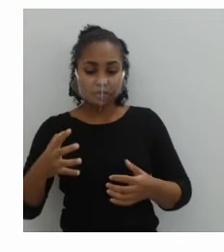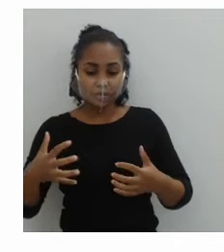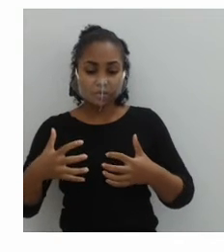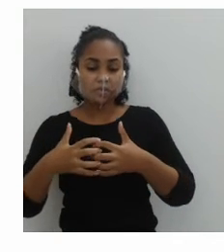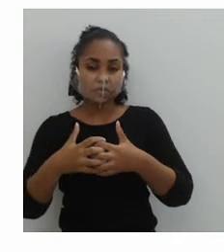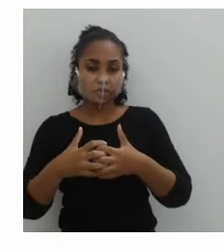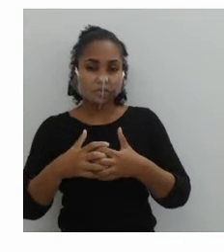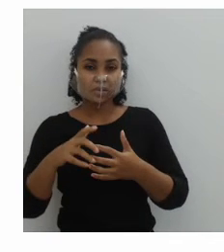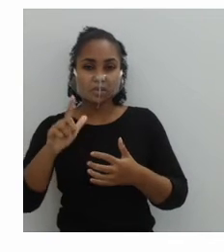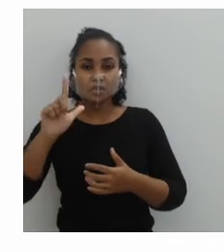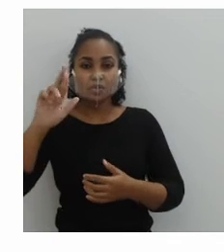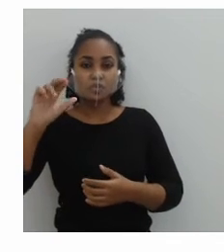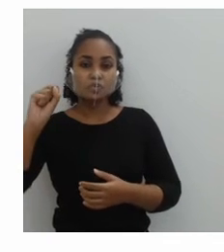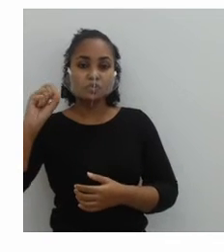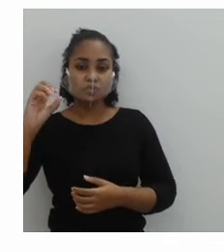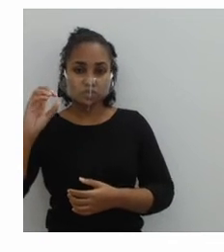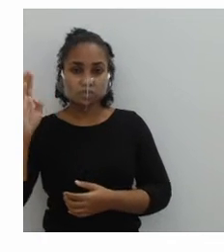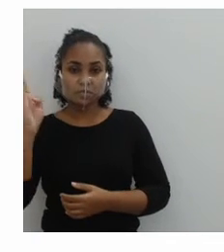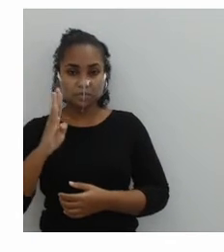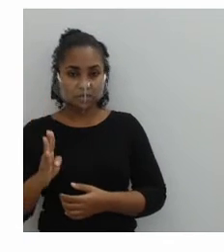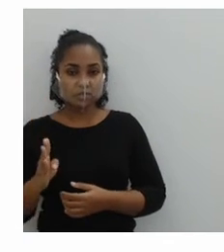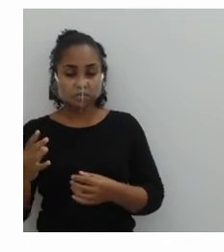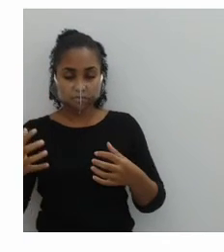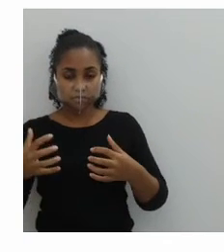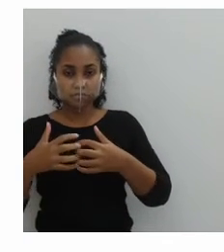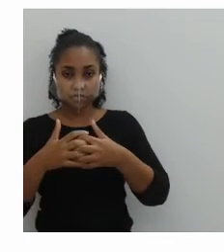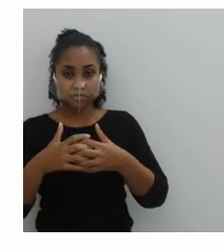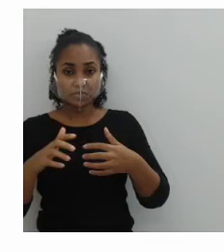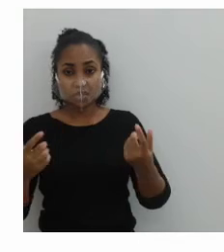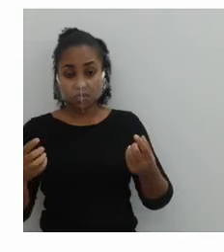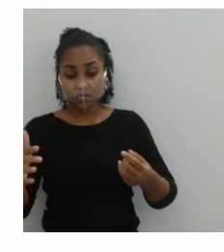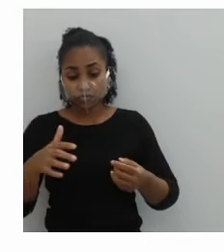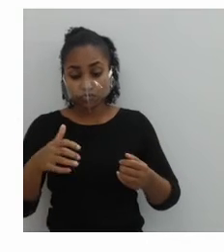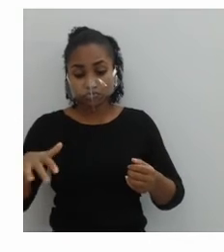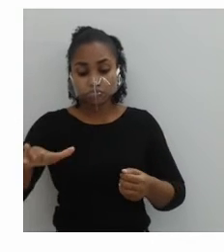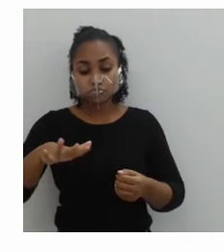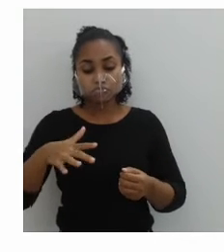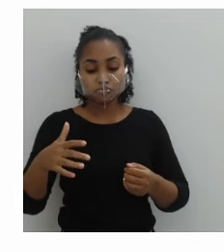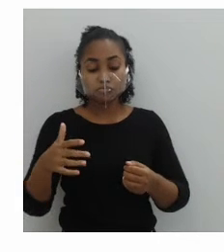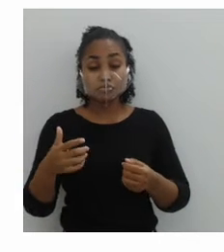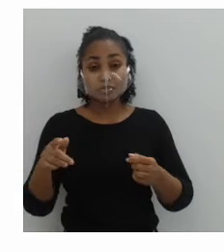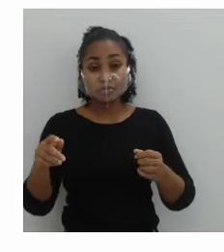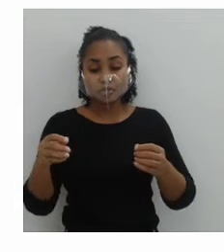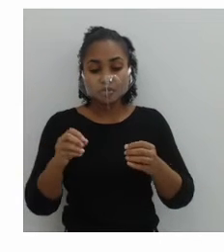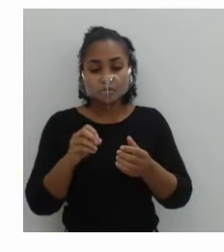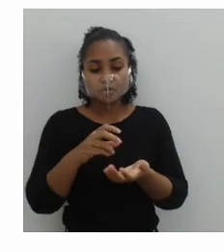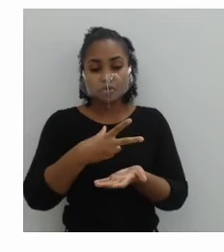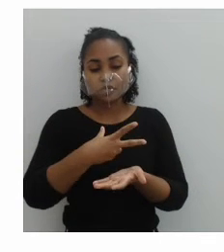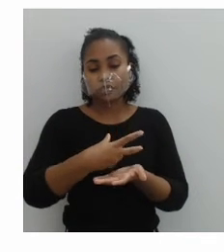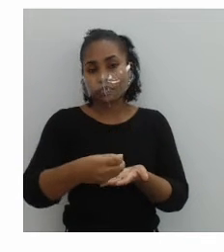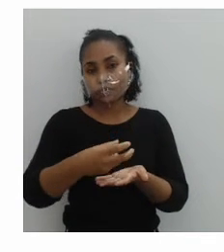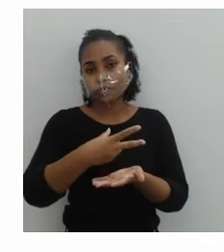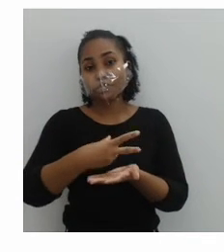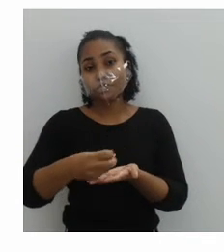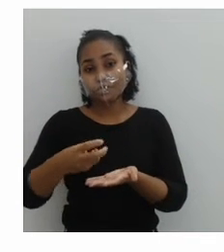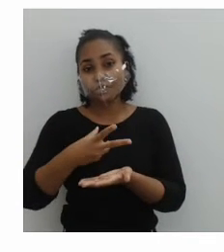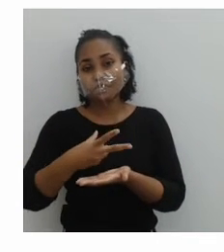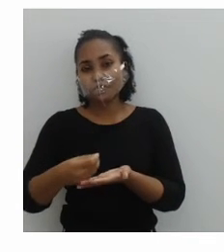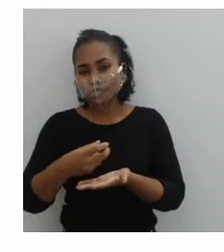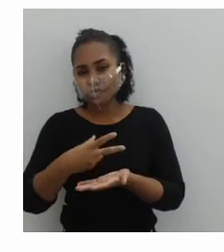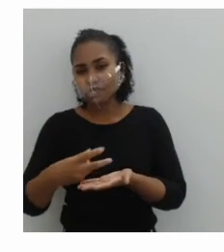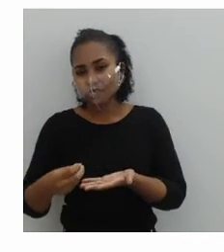junção. E aí, junto com a população local, o que é que ele faz? Vai se retirando igual os baianos